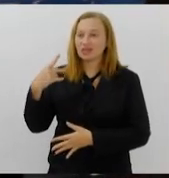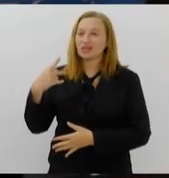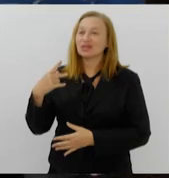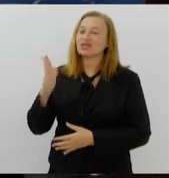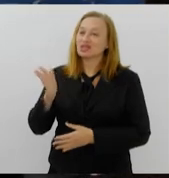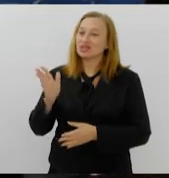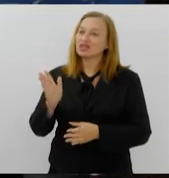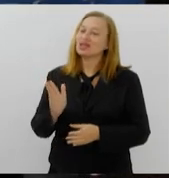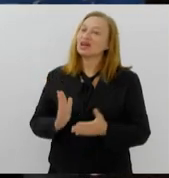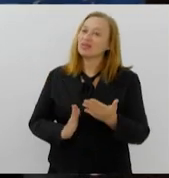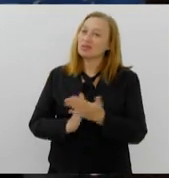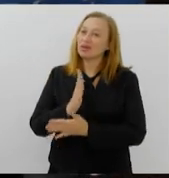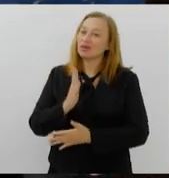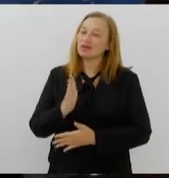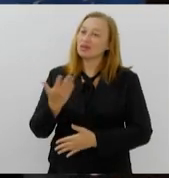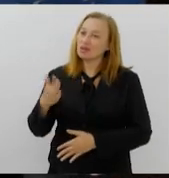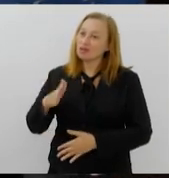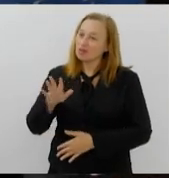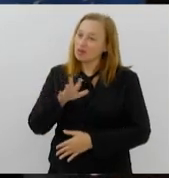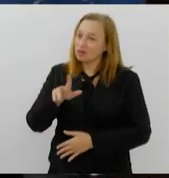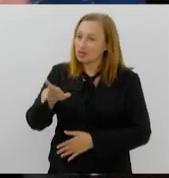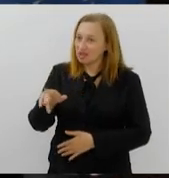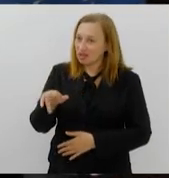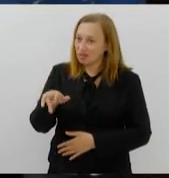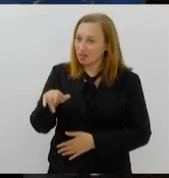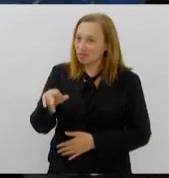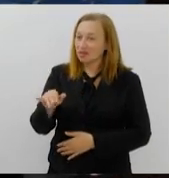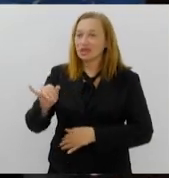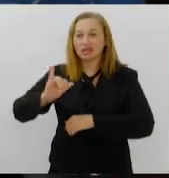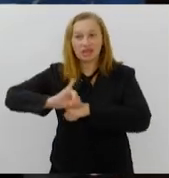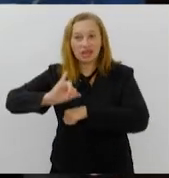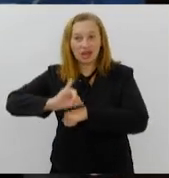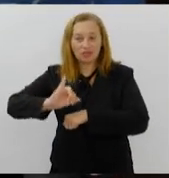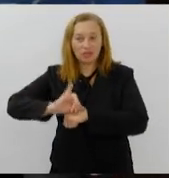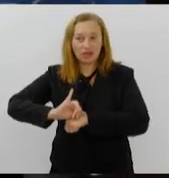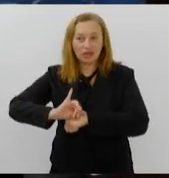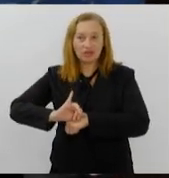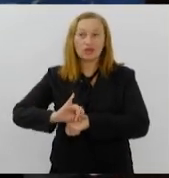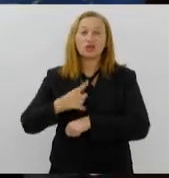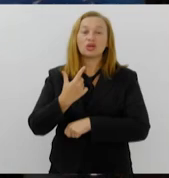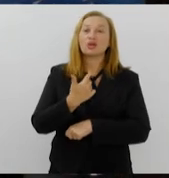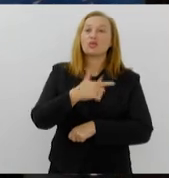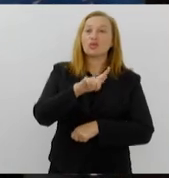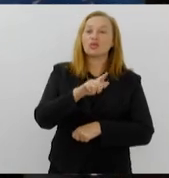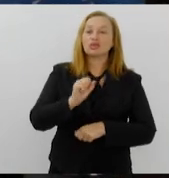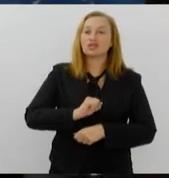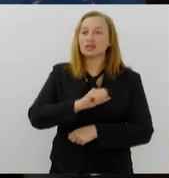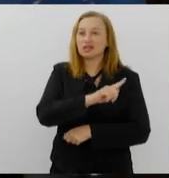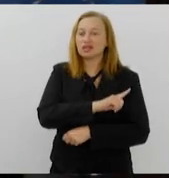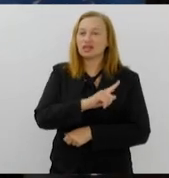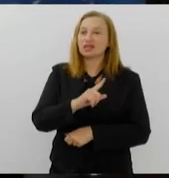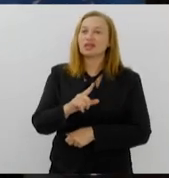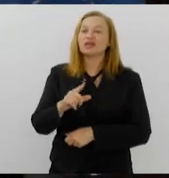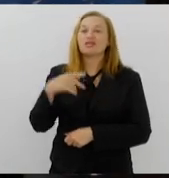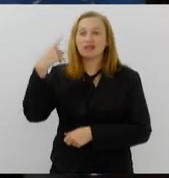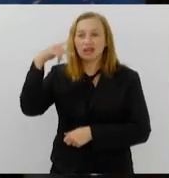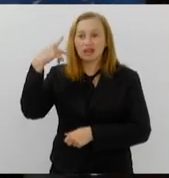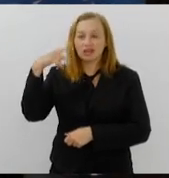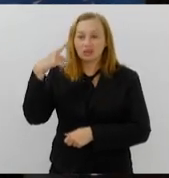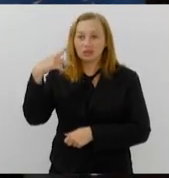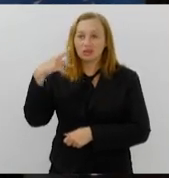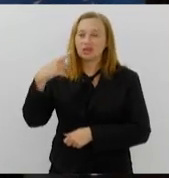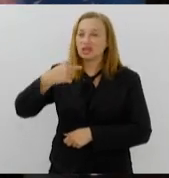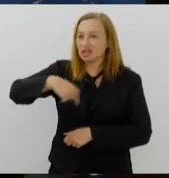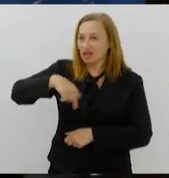né, e em especial meus irmãos, um eleito na capital, outro reeleito em São Gonçalo, o vereador Paulinho Bernardo, eleito em Queimados,